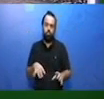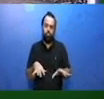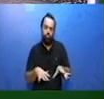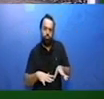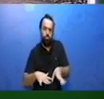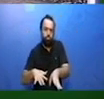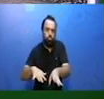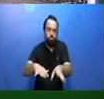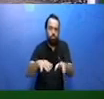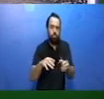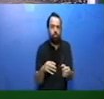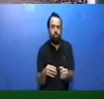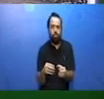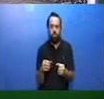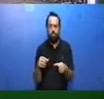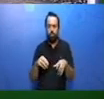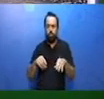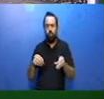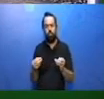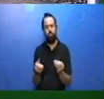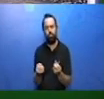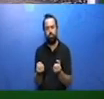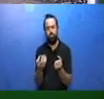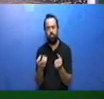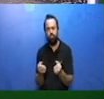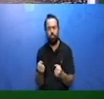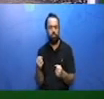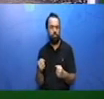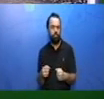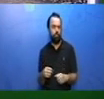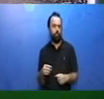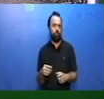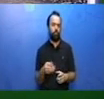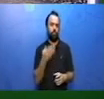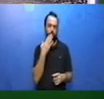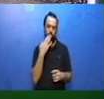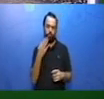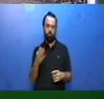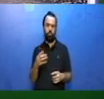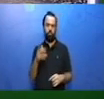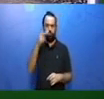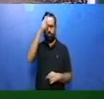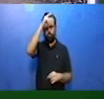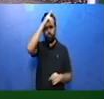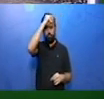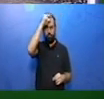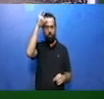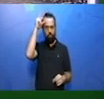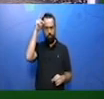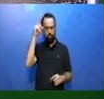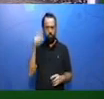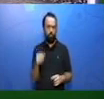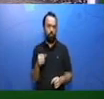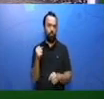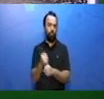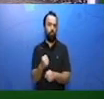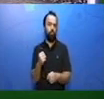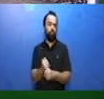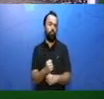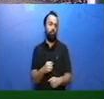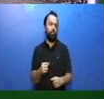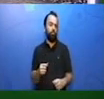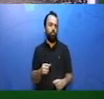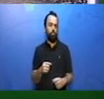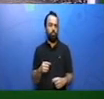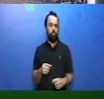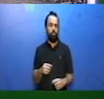lama. Estamos pedindo à prefeitura que construa um posto de saúde, mas está demorando. A creche é